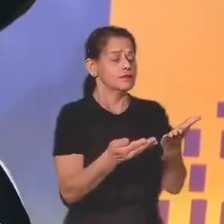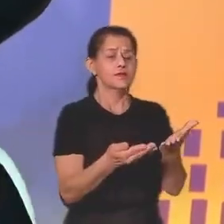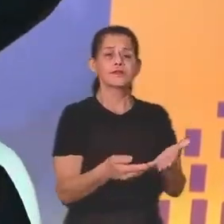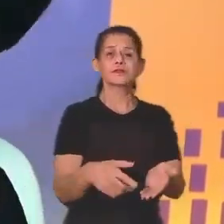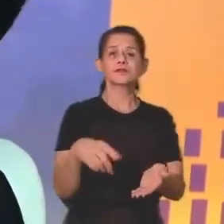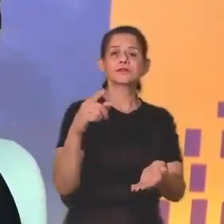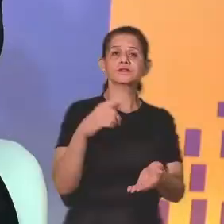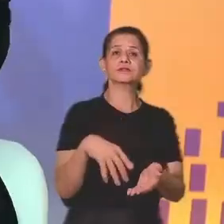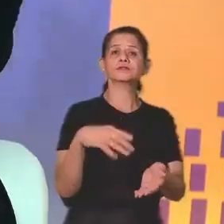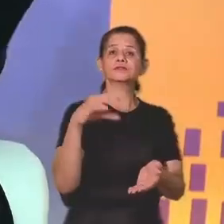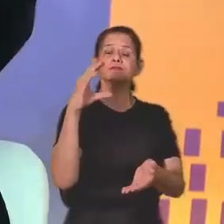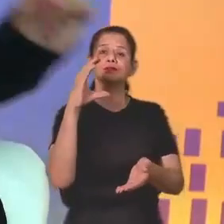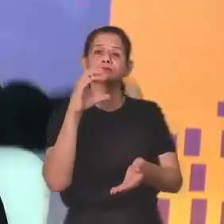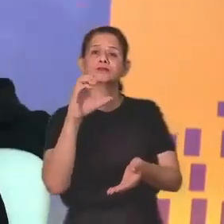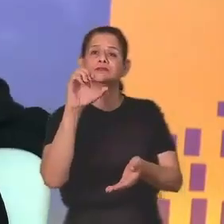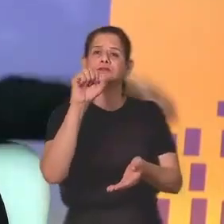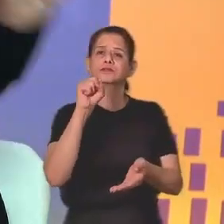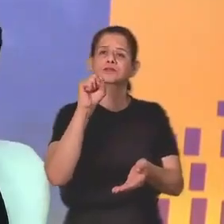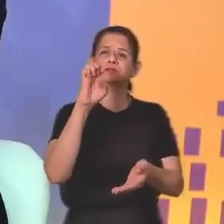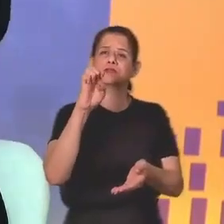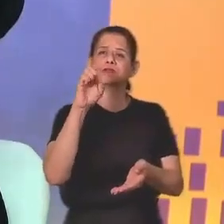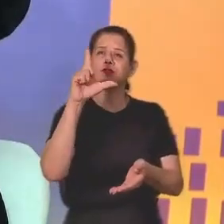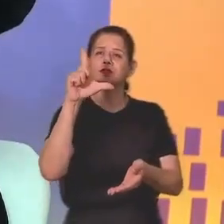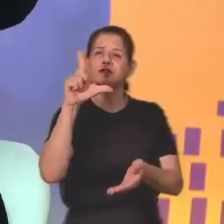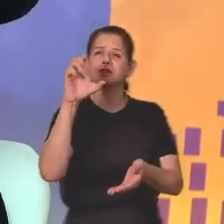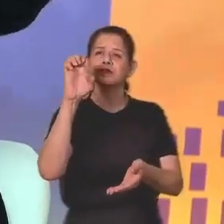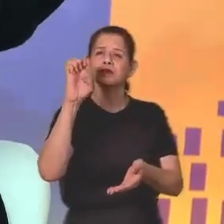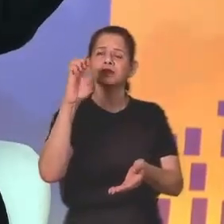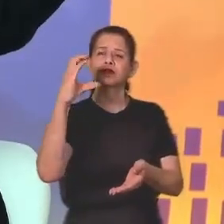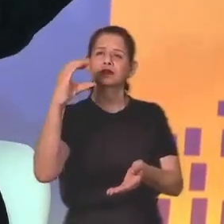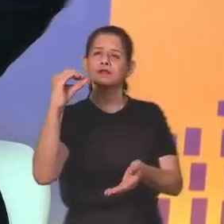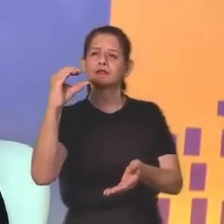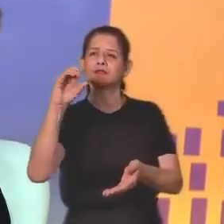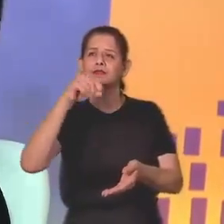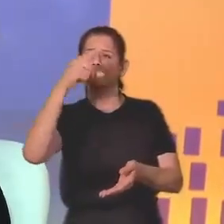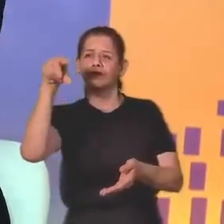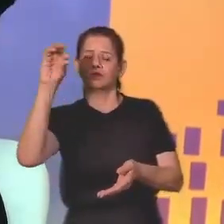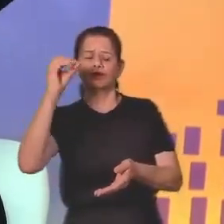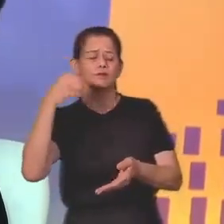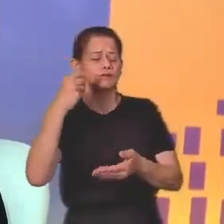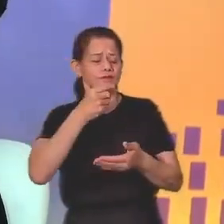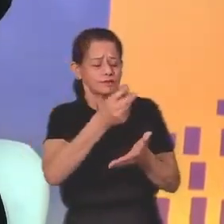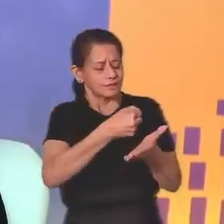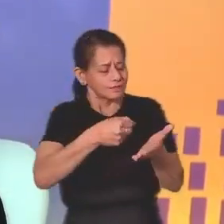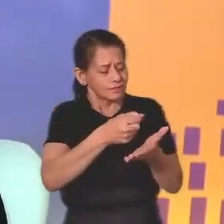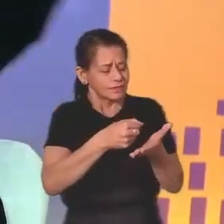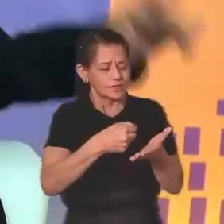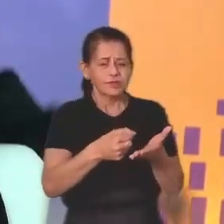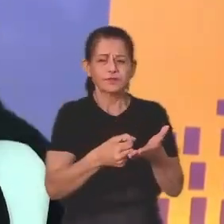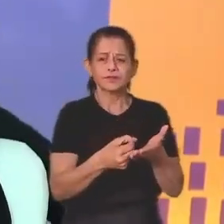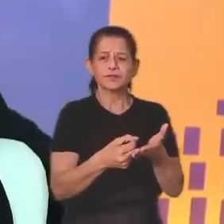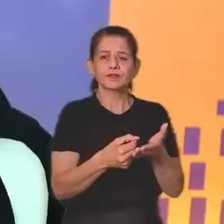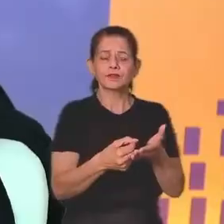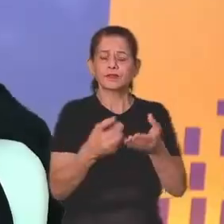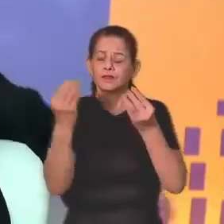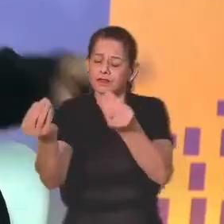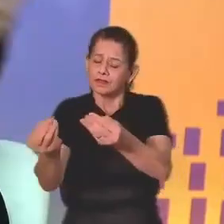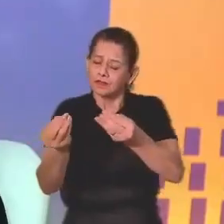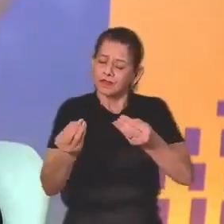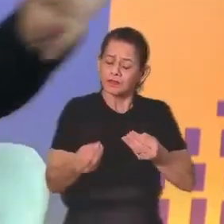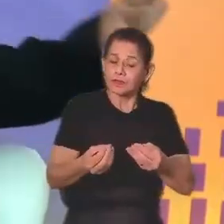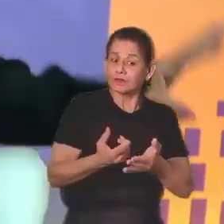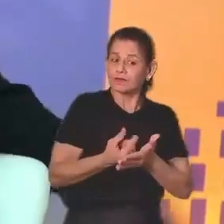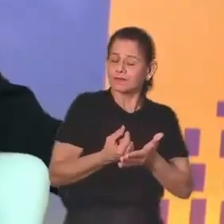Seleções. Isso tem mais de uns 20 anos. Aí você mandava uma história e recebia um prêmio em dinheiro. Eu estava